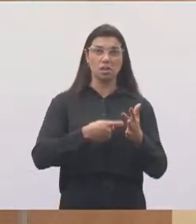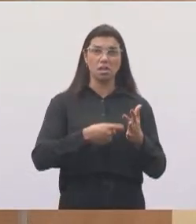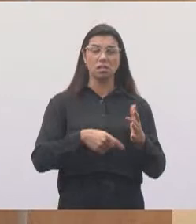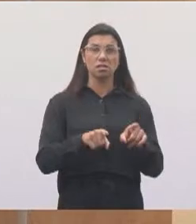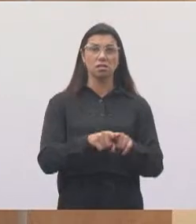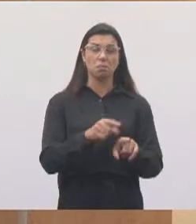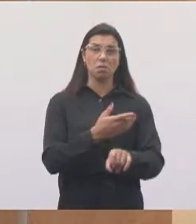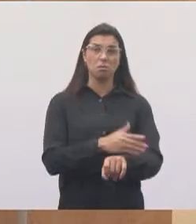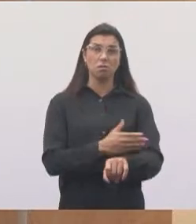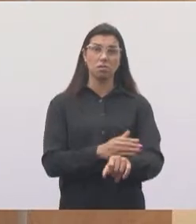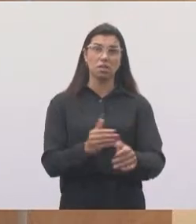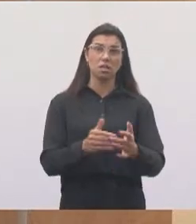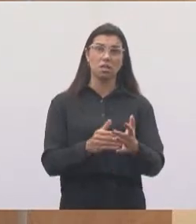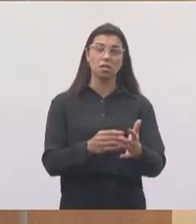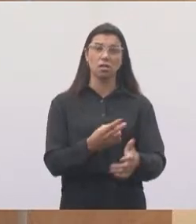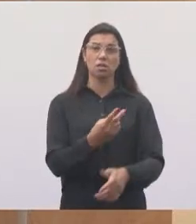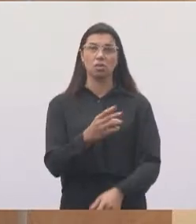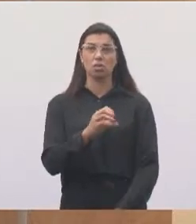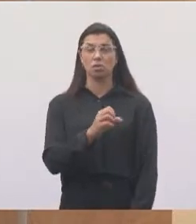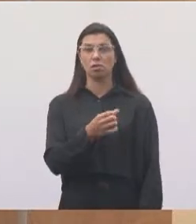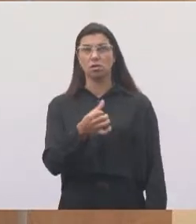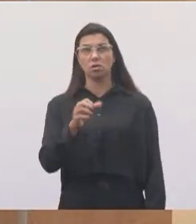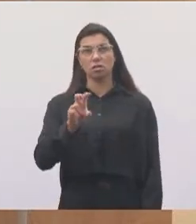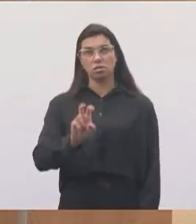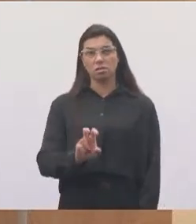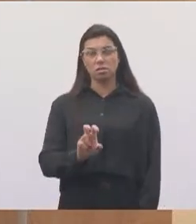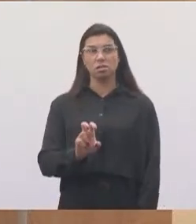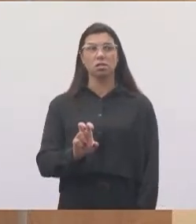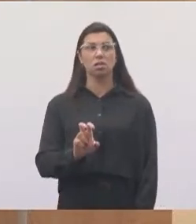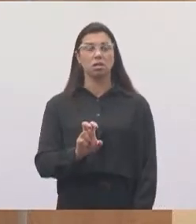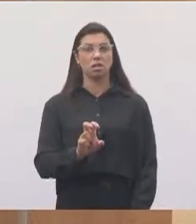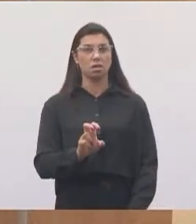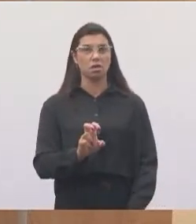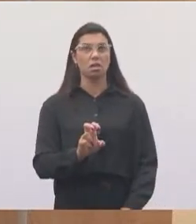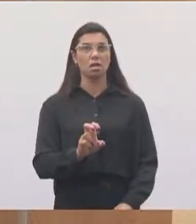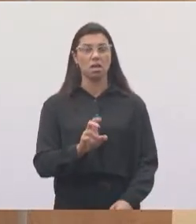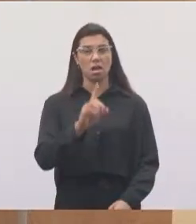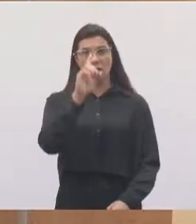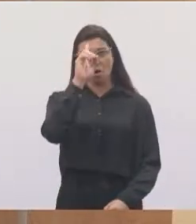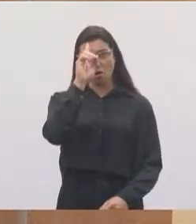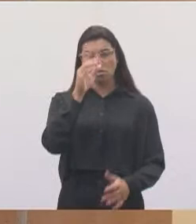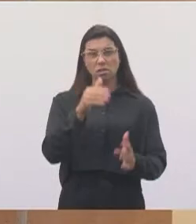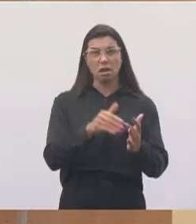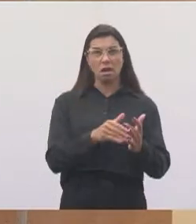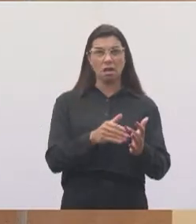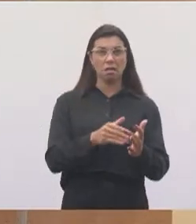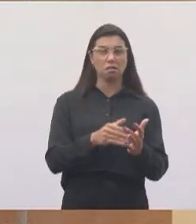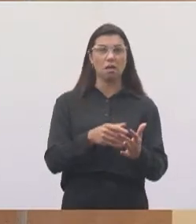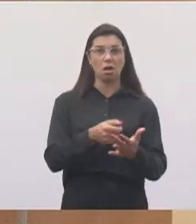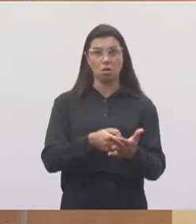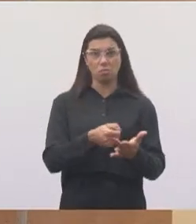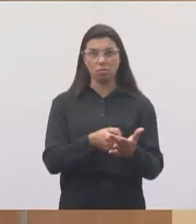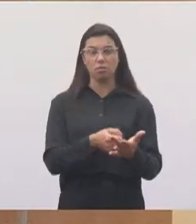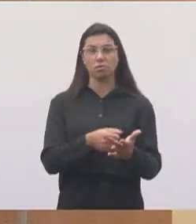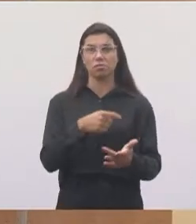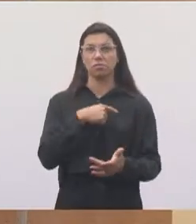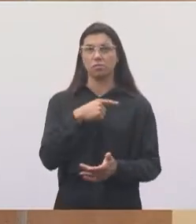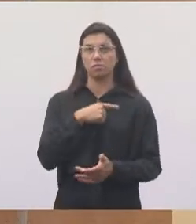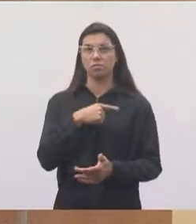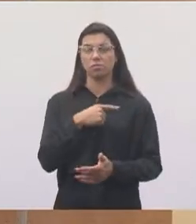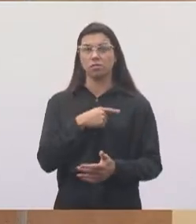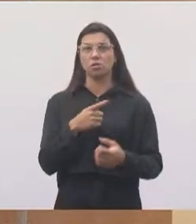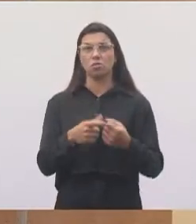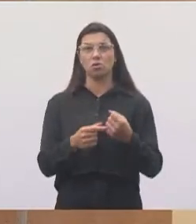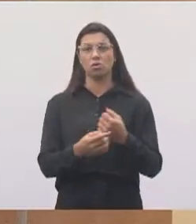praticados até 2065, que é o prazo permitido pelo parágrafo único do artigo 43